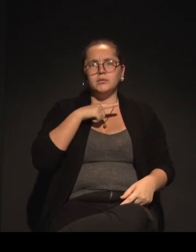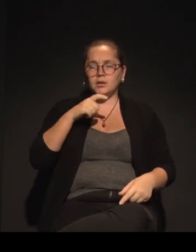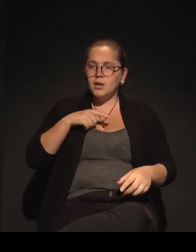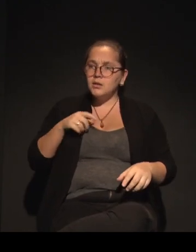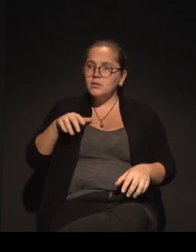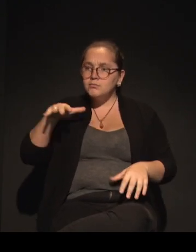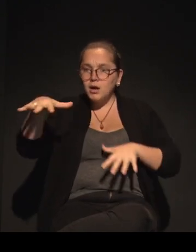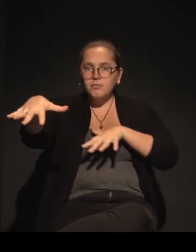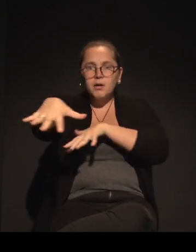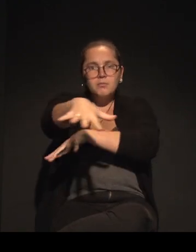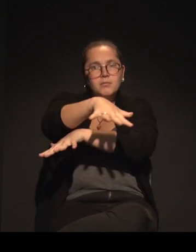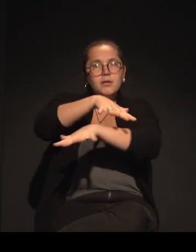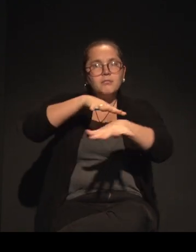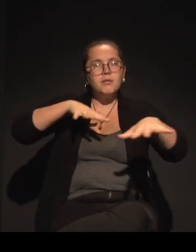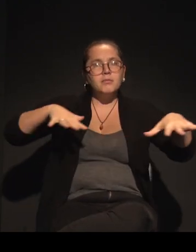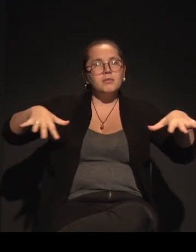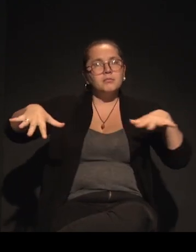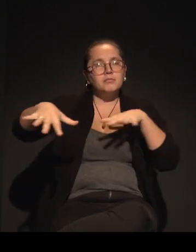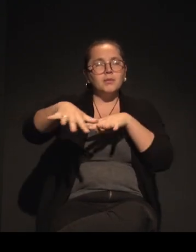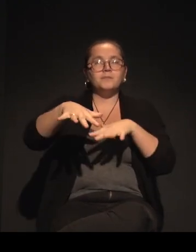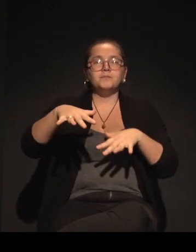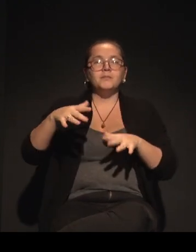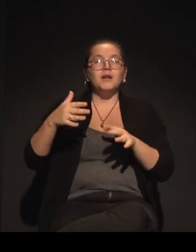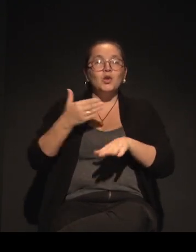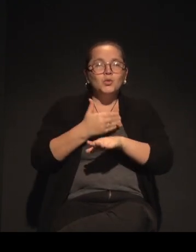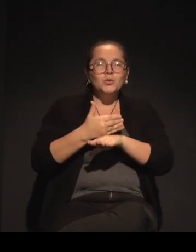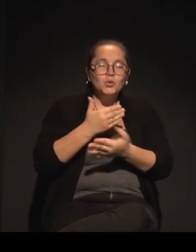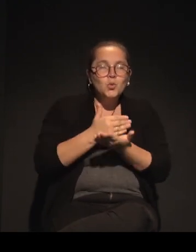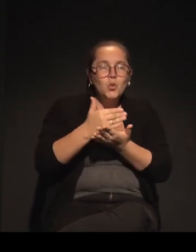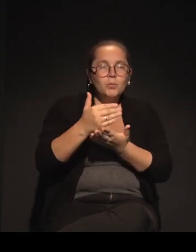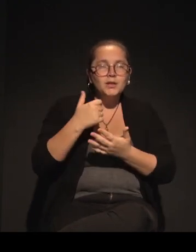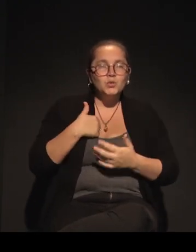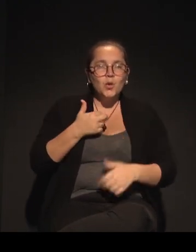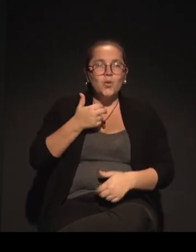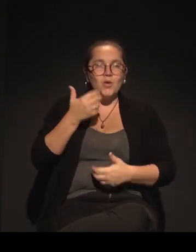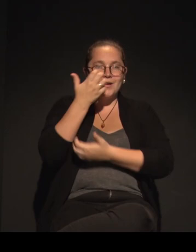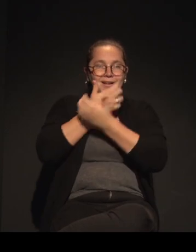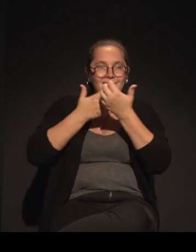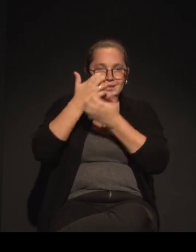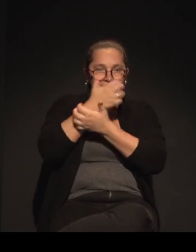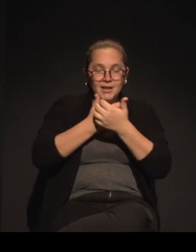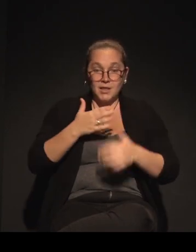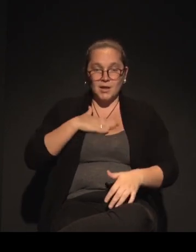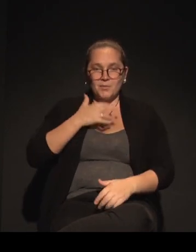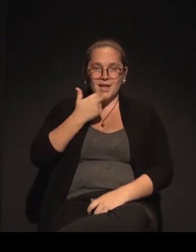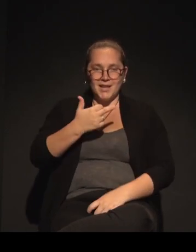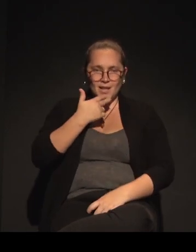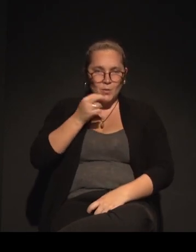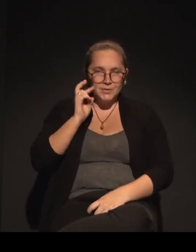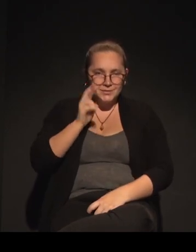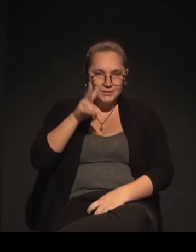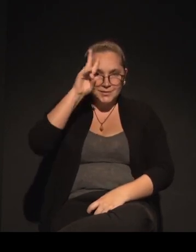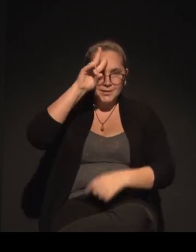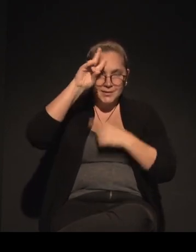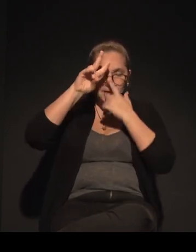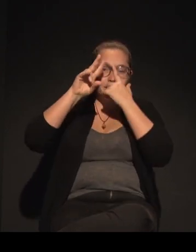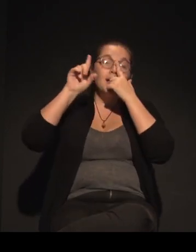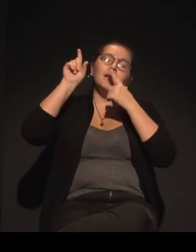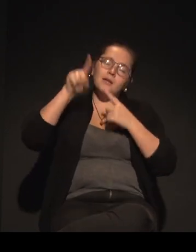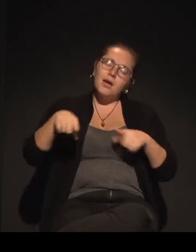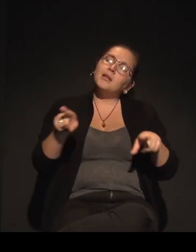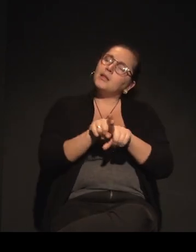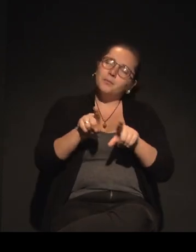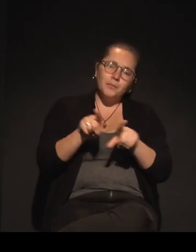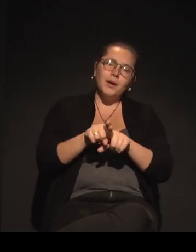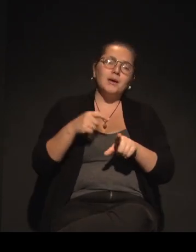campos eu inicialmente cantei uma oração na minha língua no povo que já é resultado desse processo de revitalização a gente